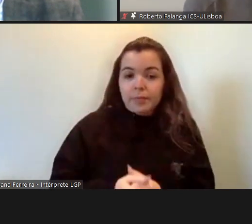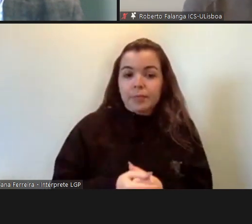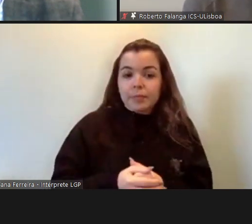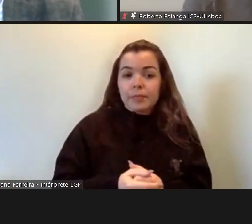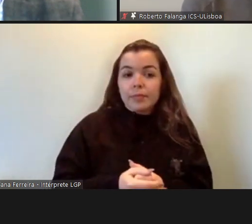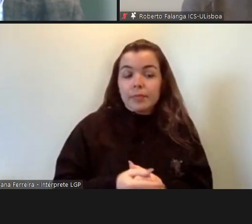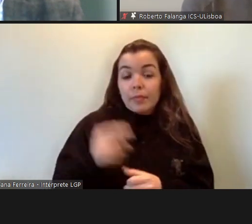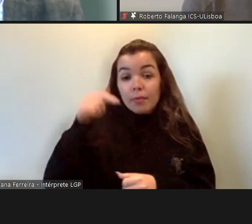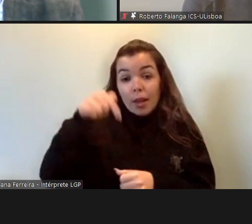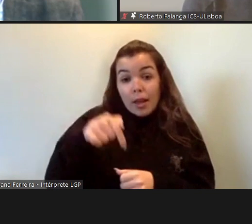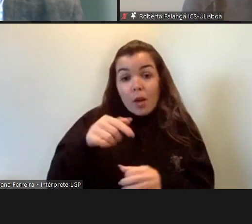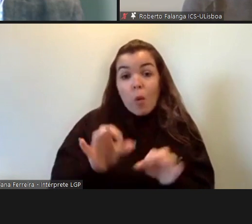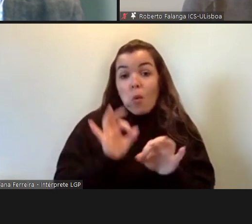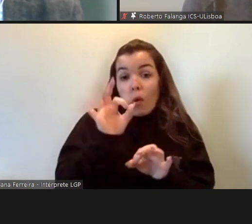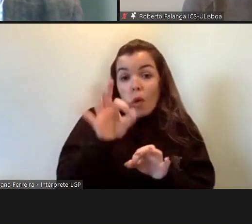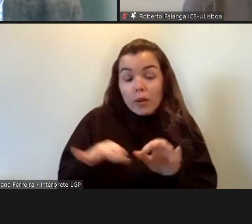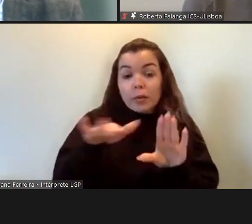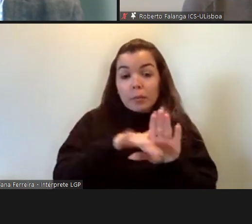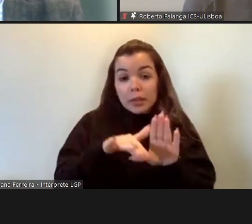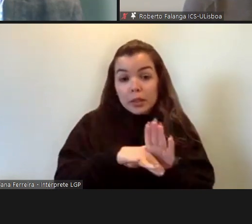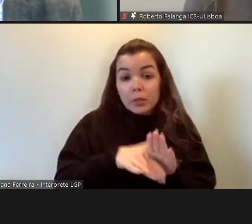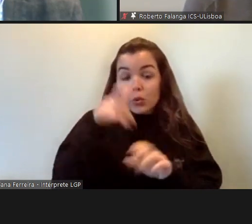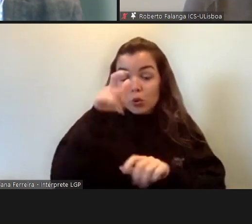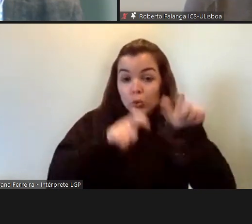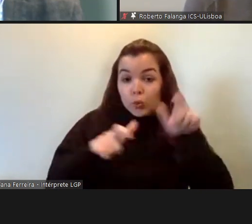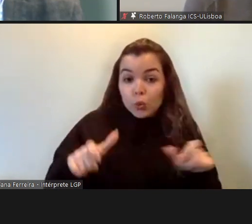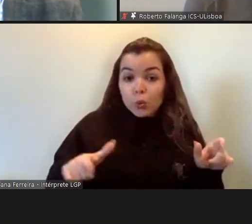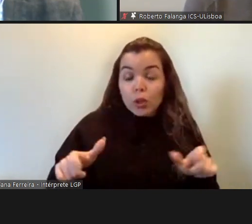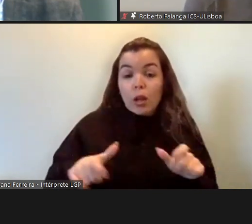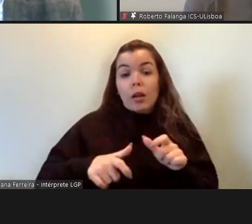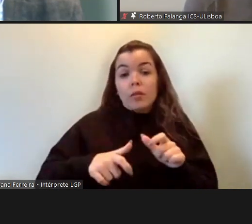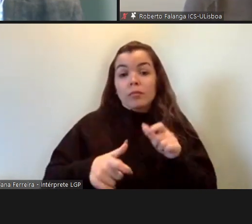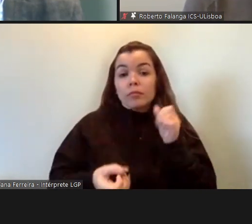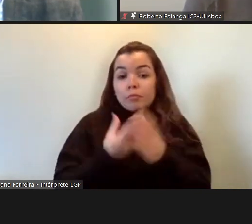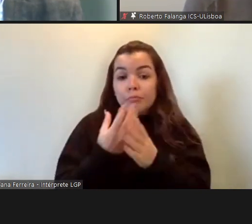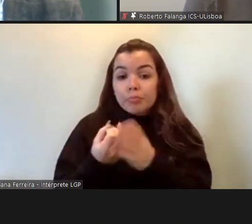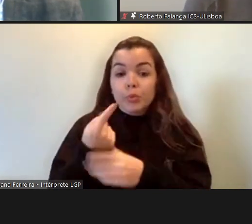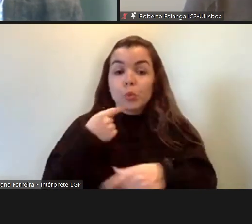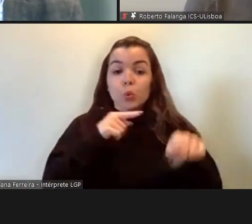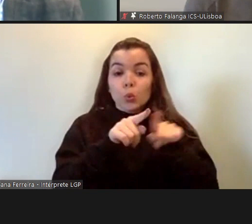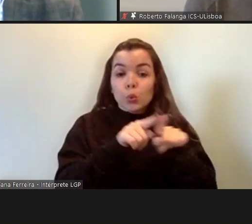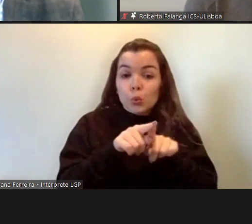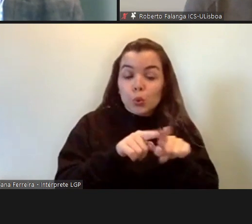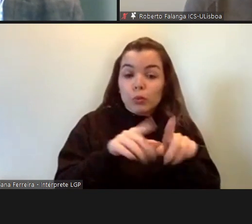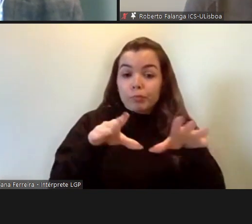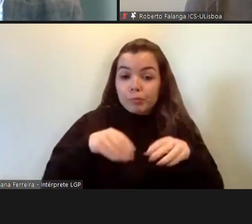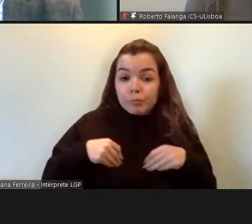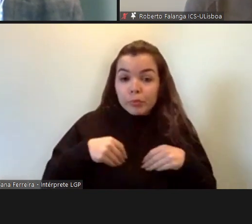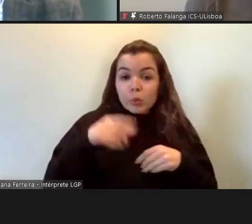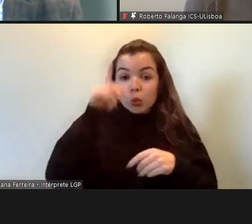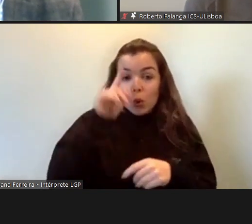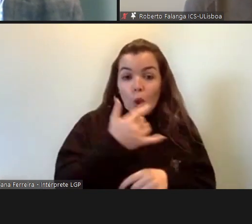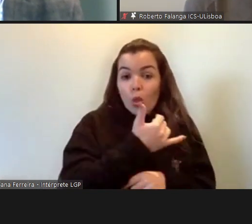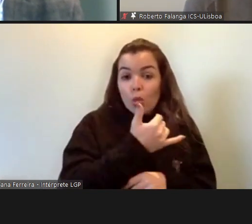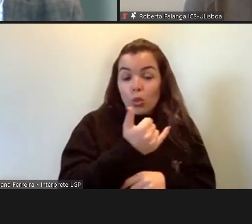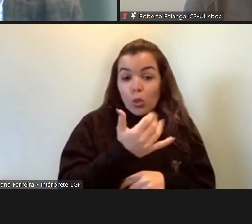e esta recomendação sobre a participação dos cidadãos na elaboração de políticas que foi adotada dia 12 de dezembro, é